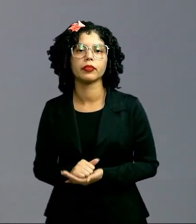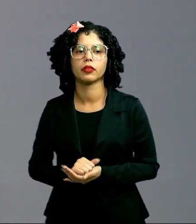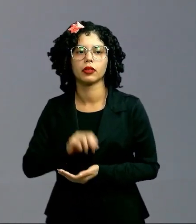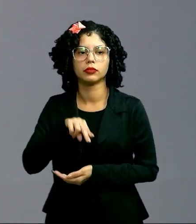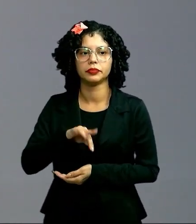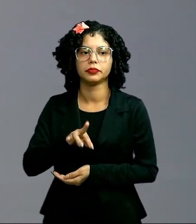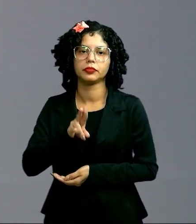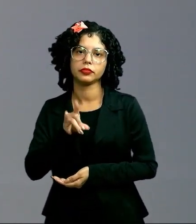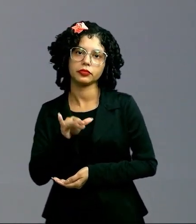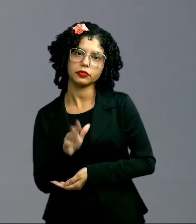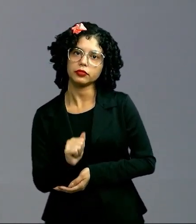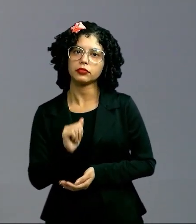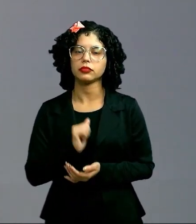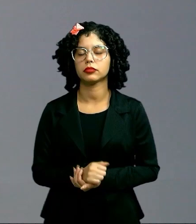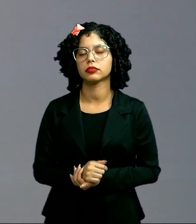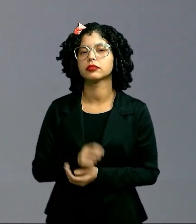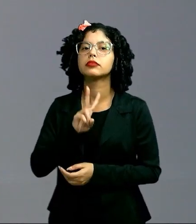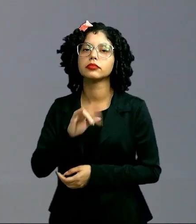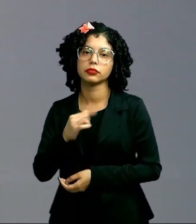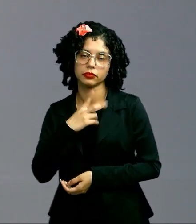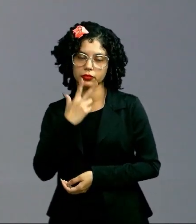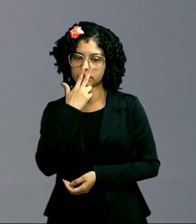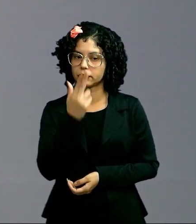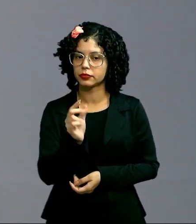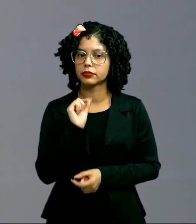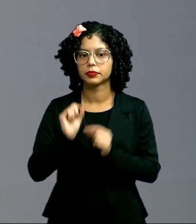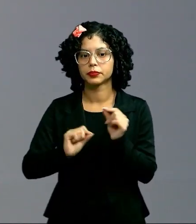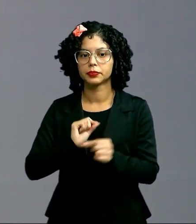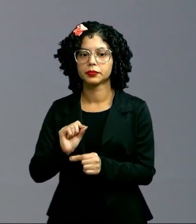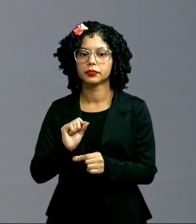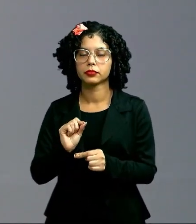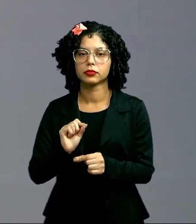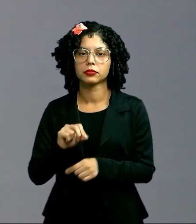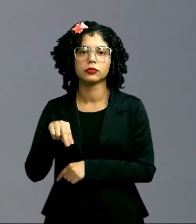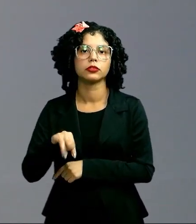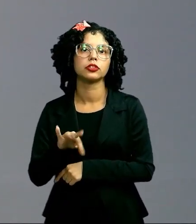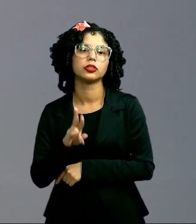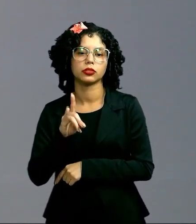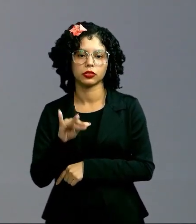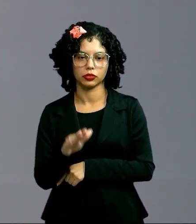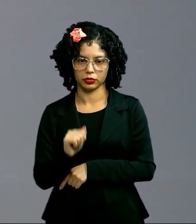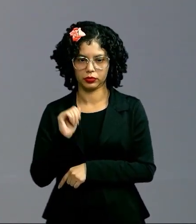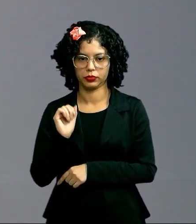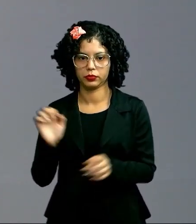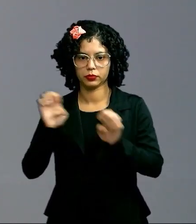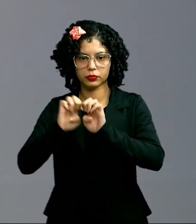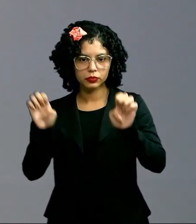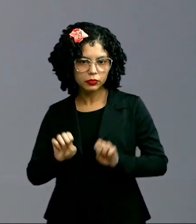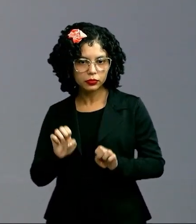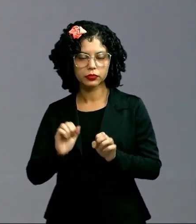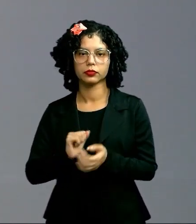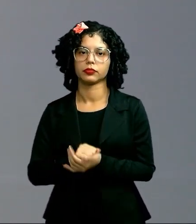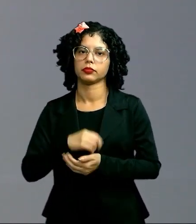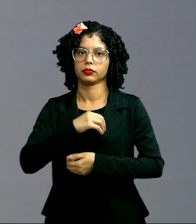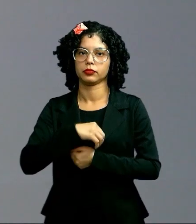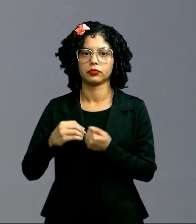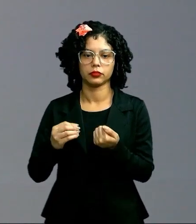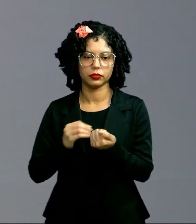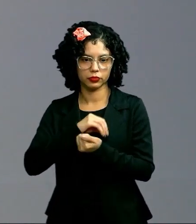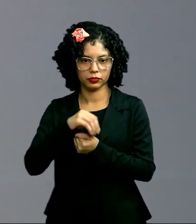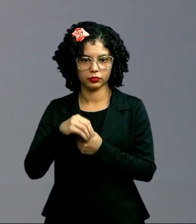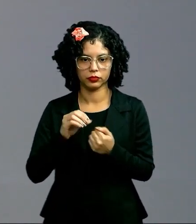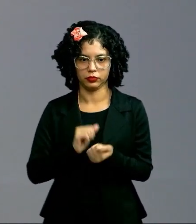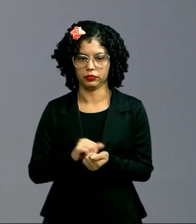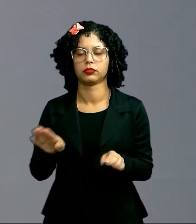as nitrogenadas elas obrigatoriamente deverão apresentar o nitrogênio aí na sua estrutura molecular. Então agora